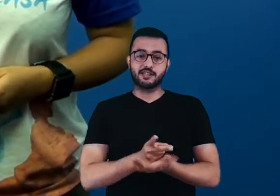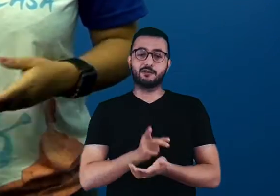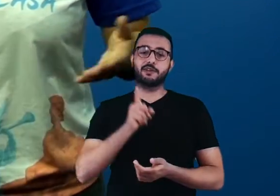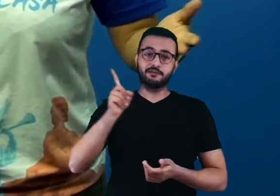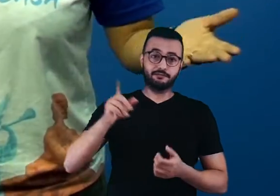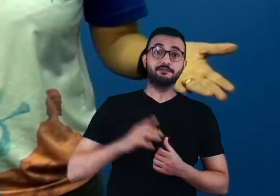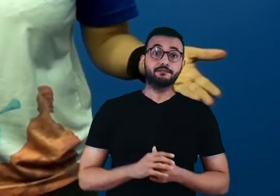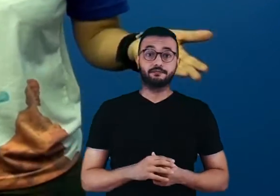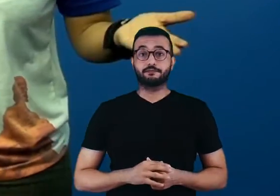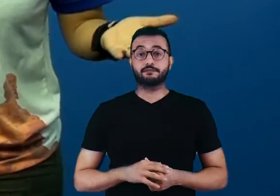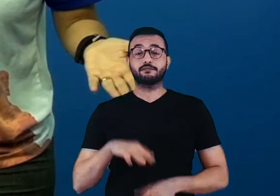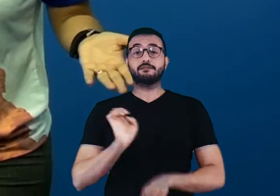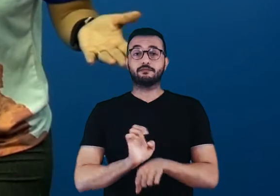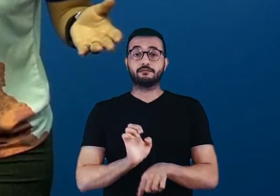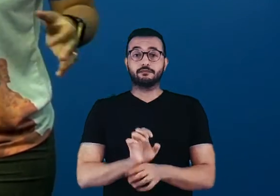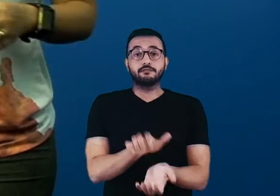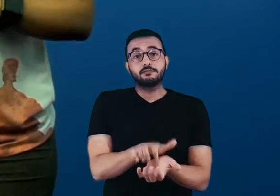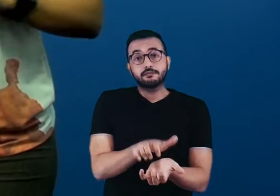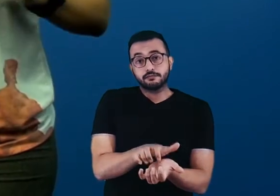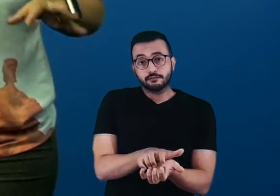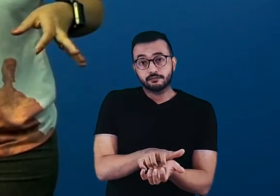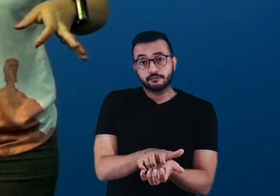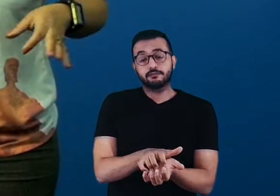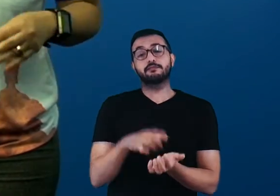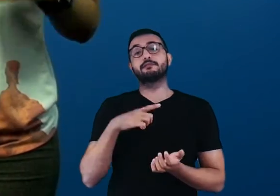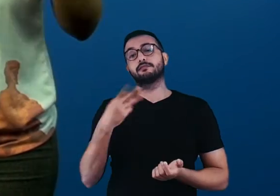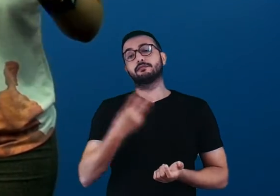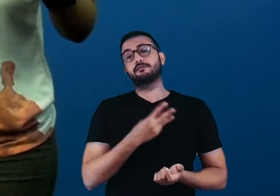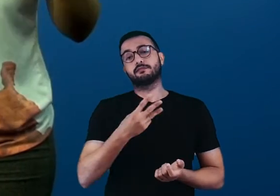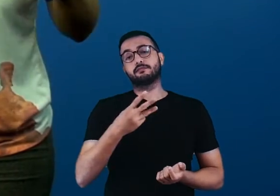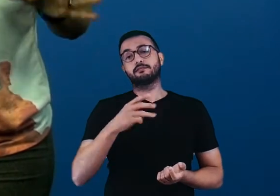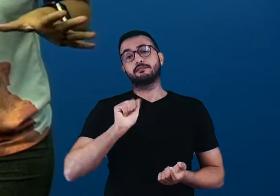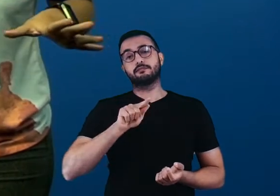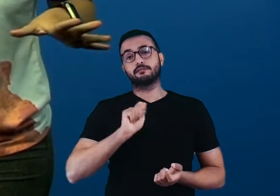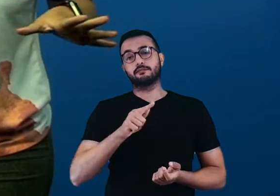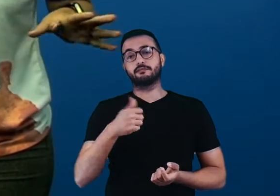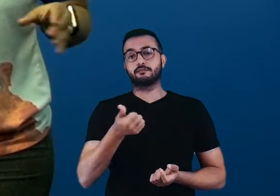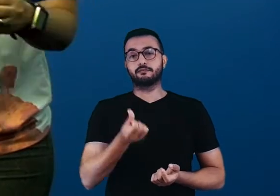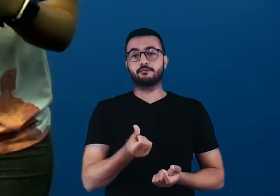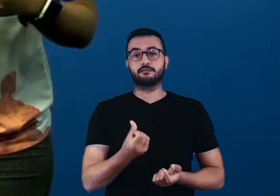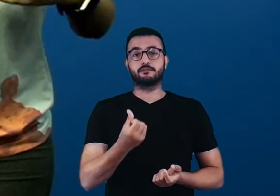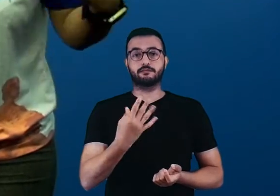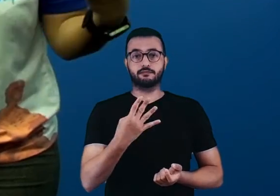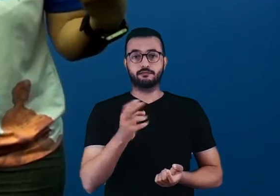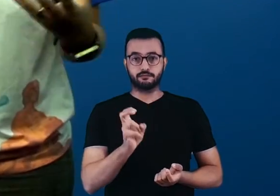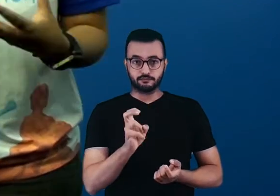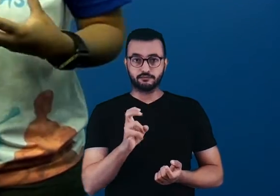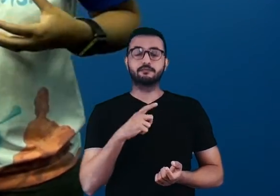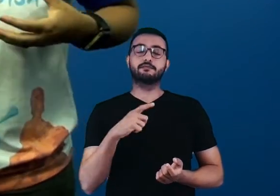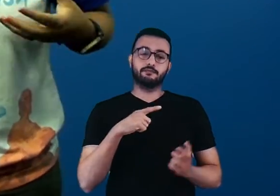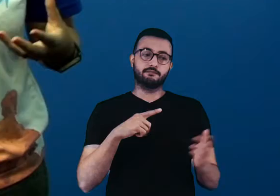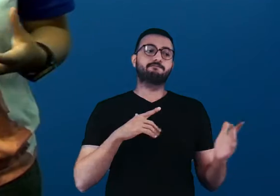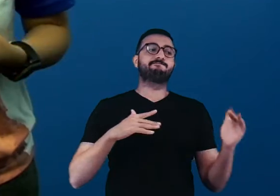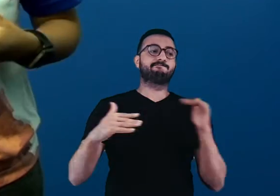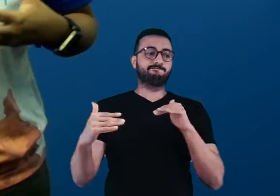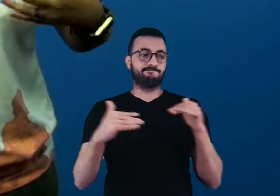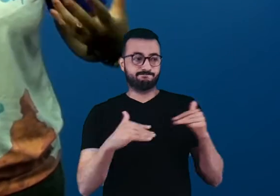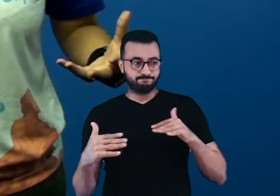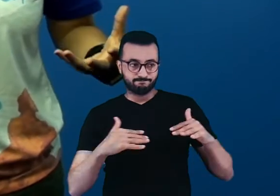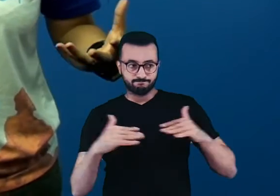lá, tá? Aqui no nosso estado de Pernambuco, que em 3 de agosto de 1645 foi o palco, né, dessa